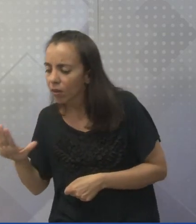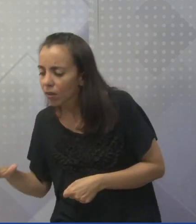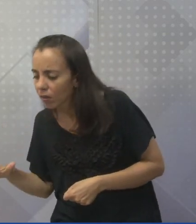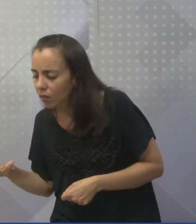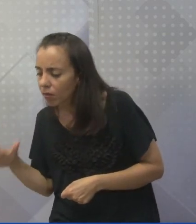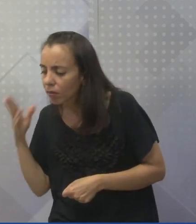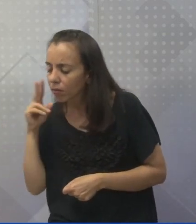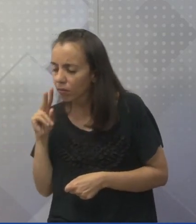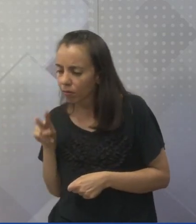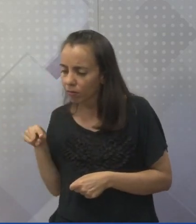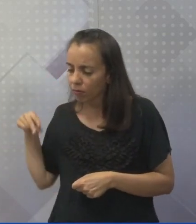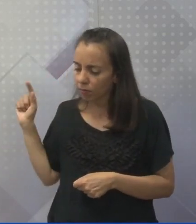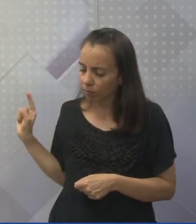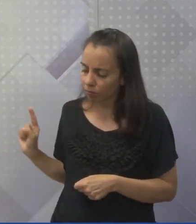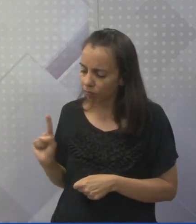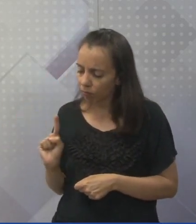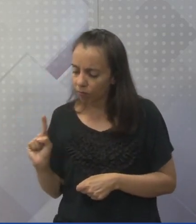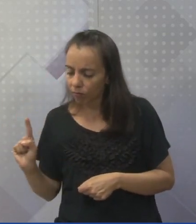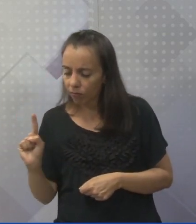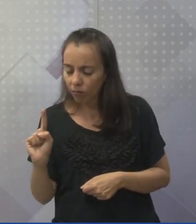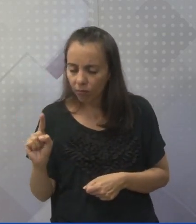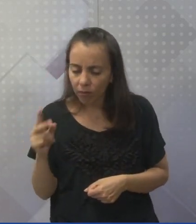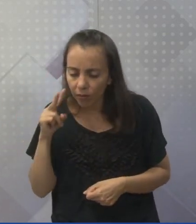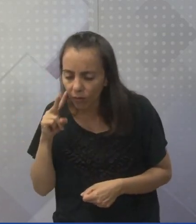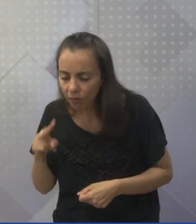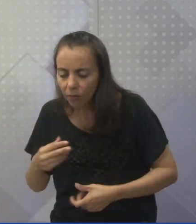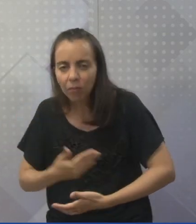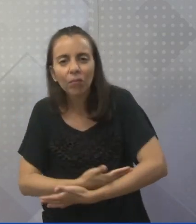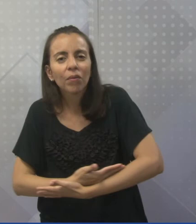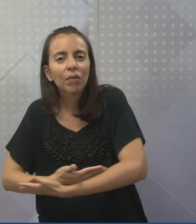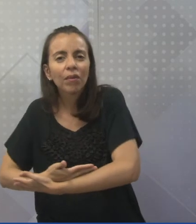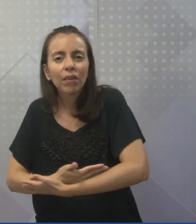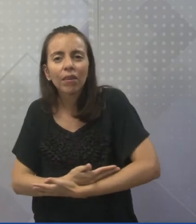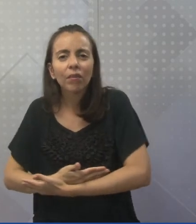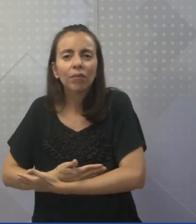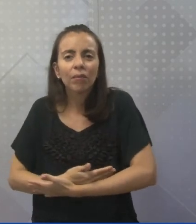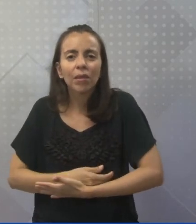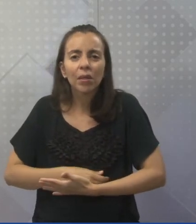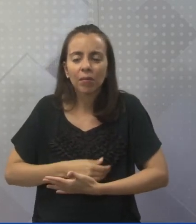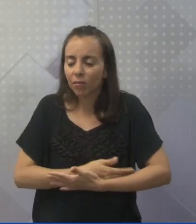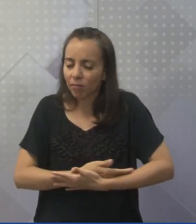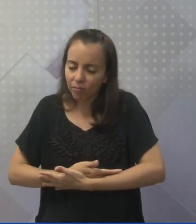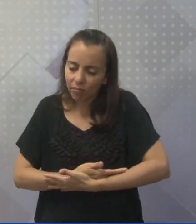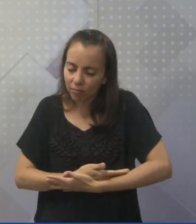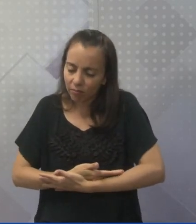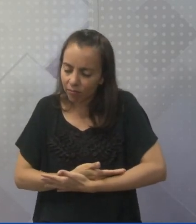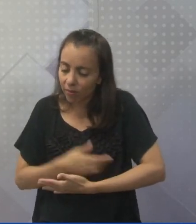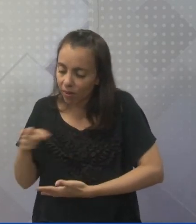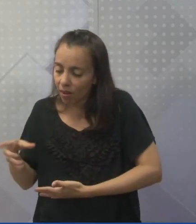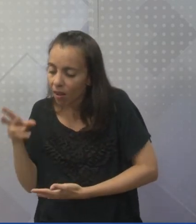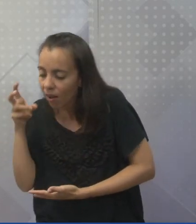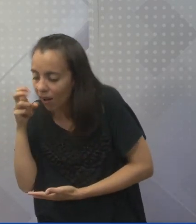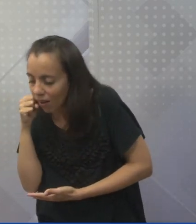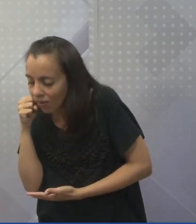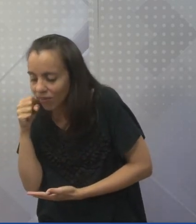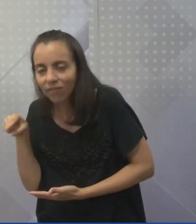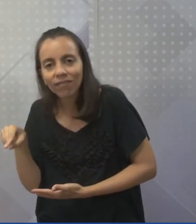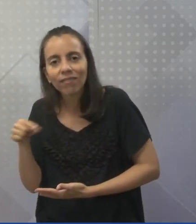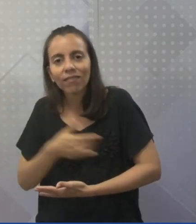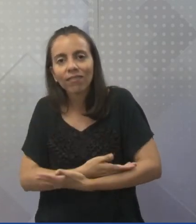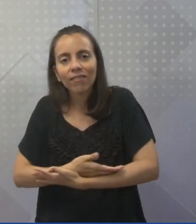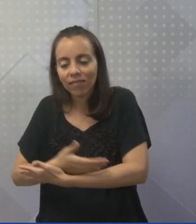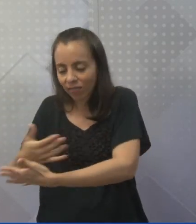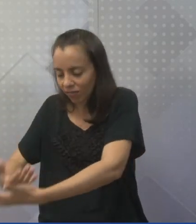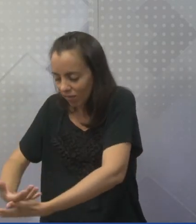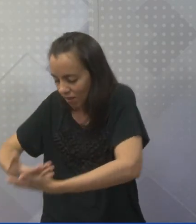com uma criancinha novinha, recém-nascida, poucos meses, e ela adota essa criança, certo?